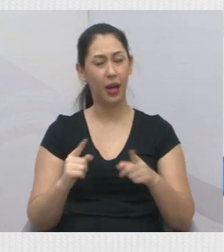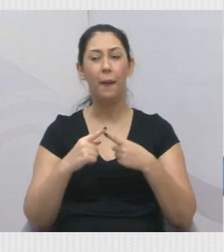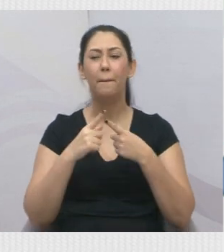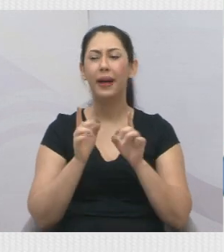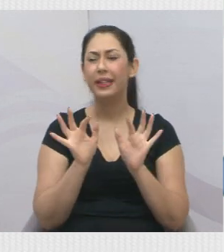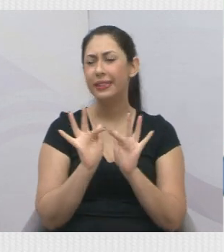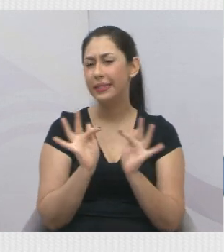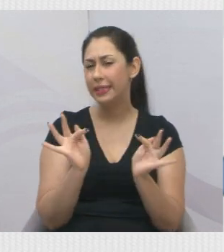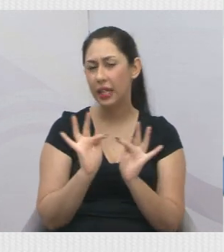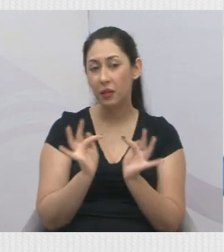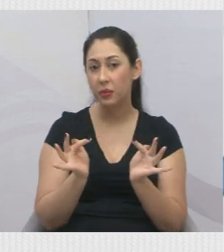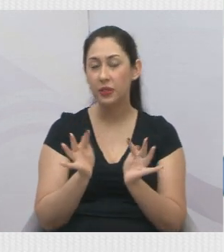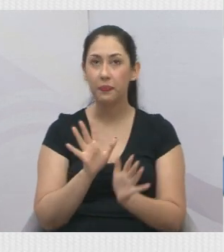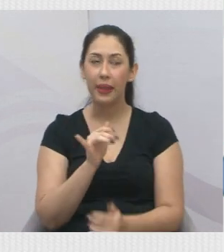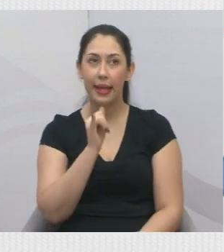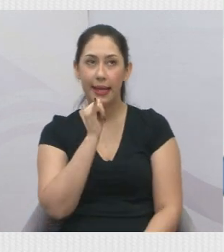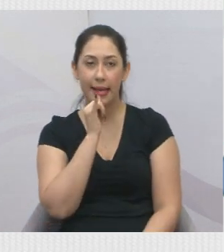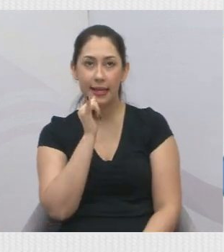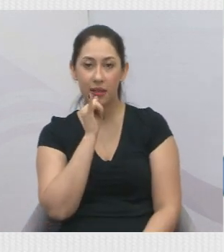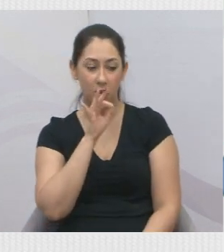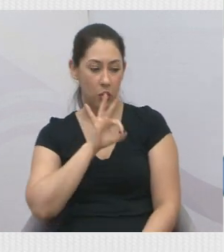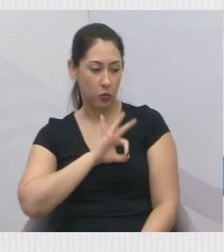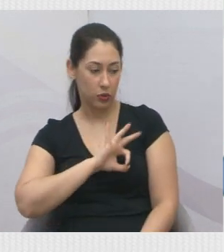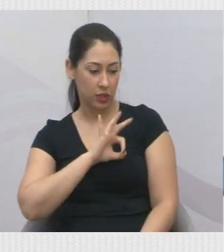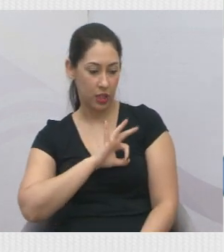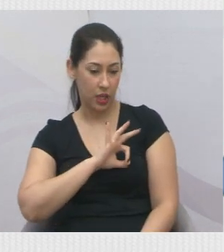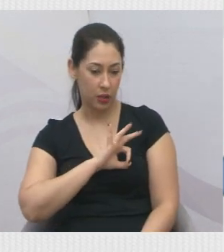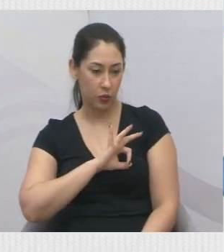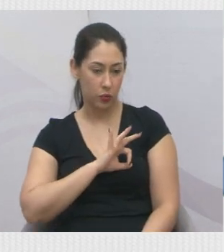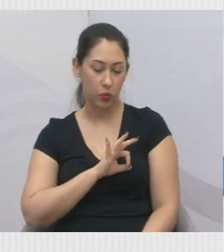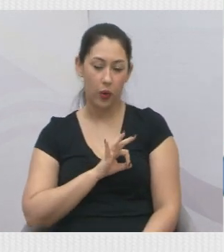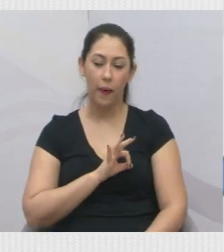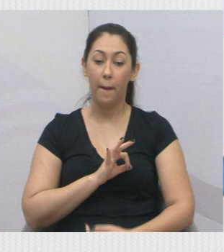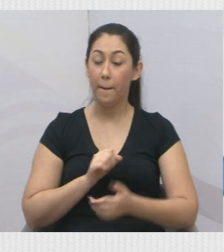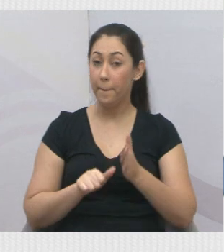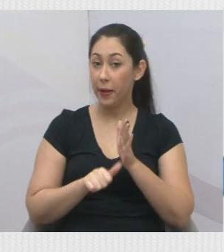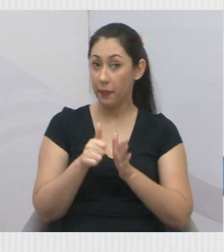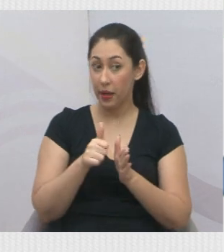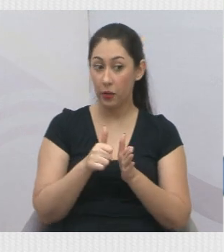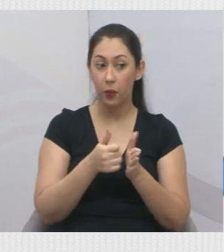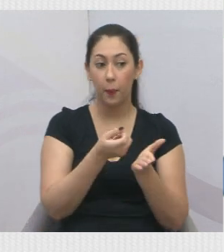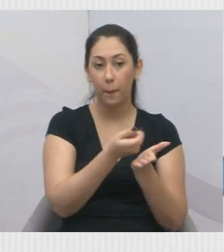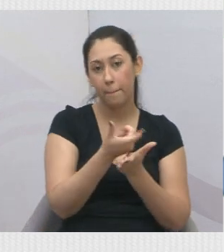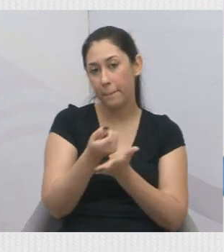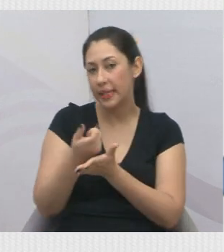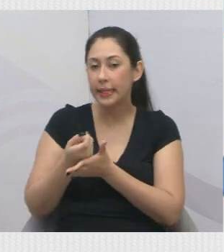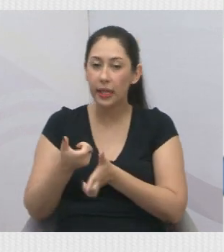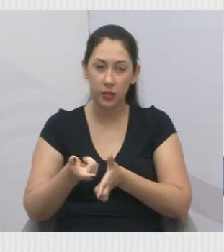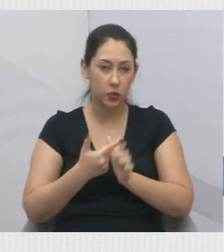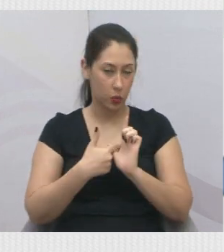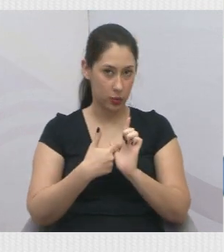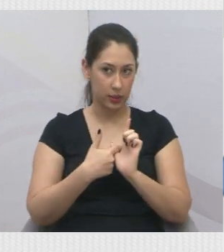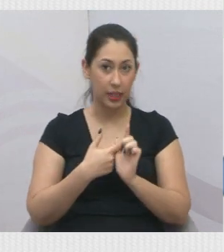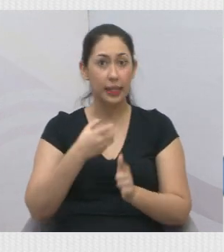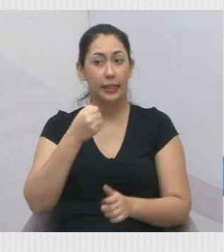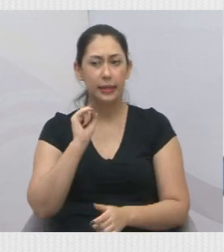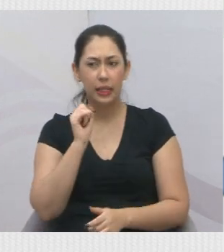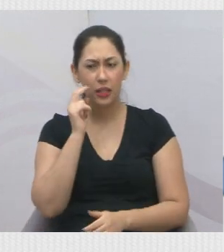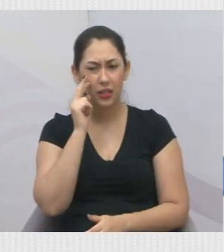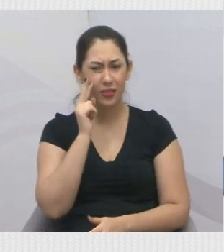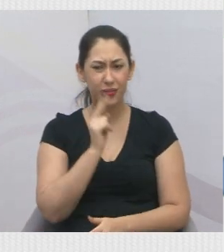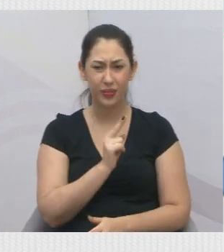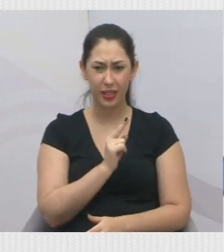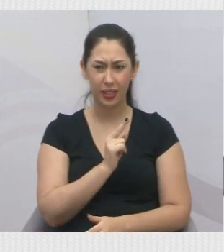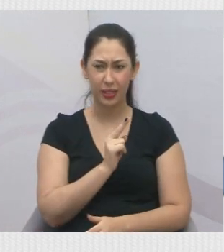é como se você pegasse o seu salário e tirasse suas despesas pessoais de casa, tem resultado primário. Se vocês ao enxergar em algum lugar